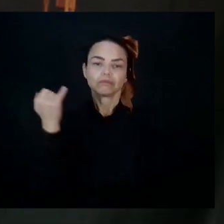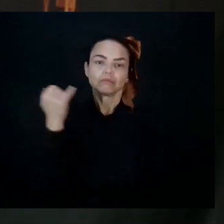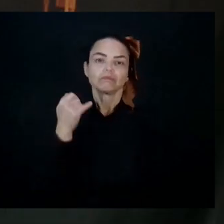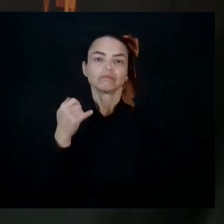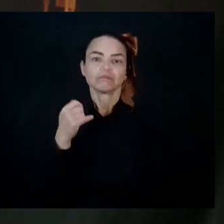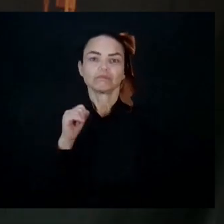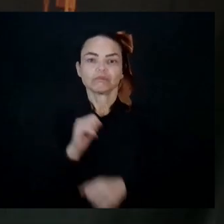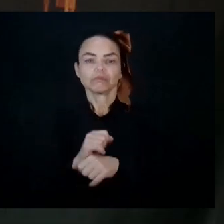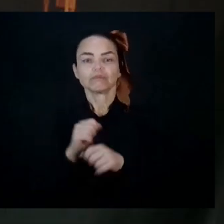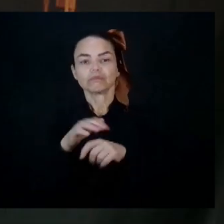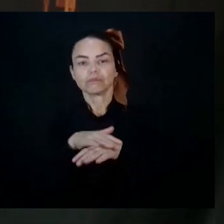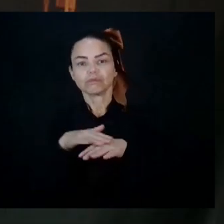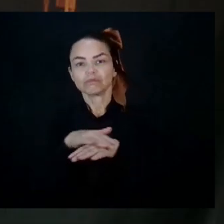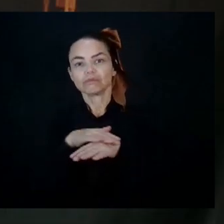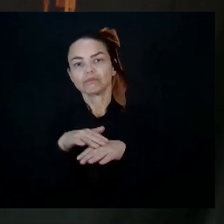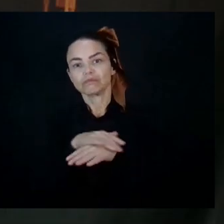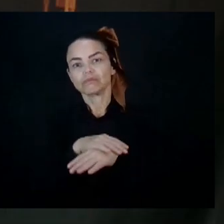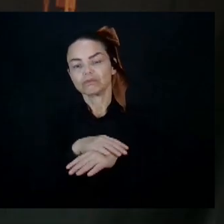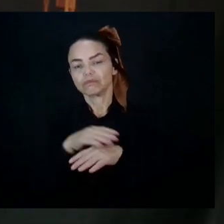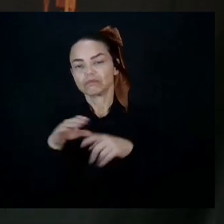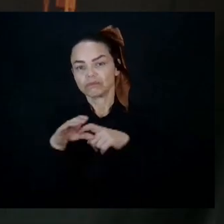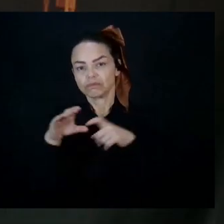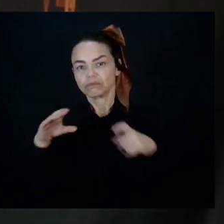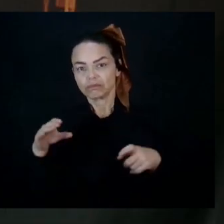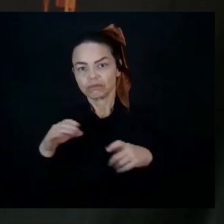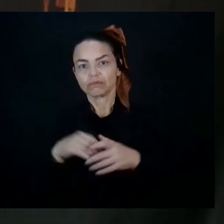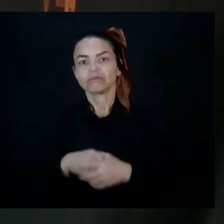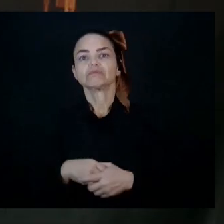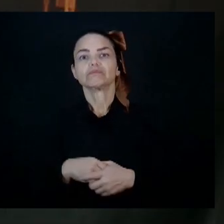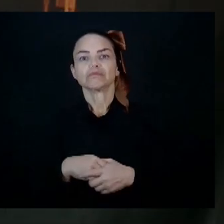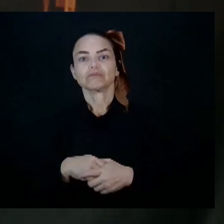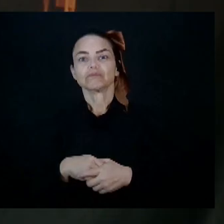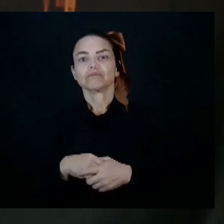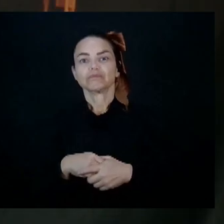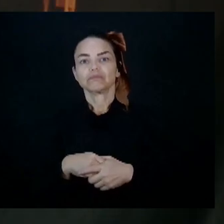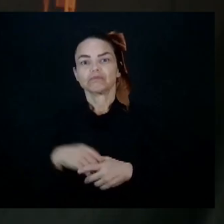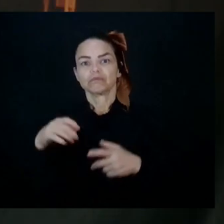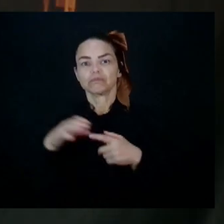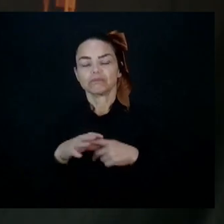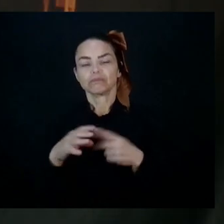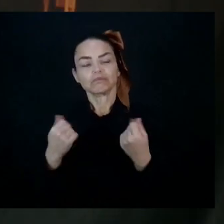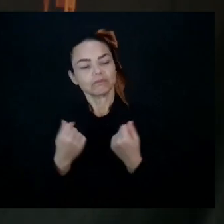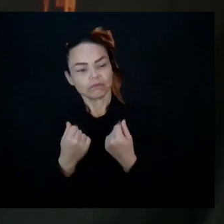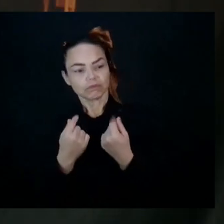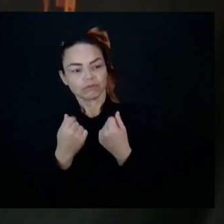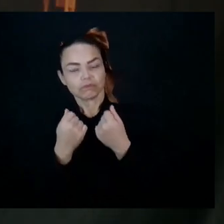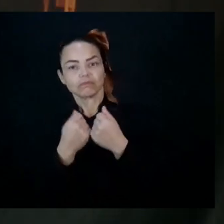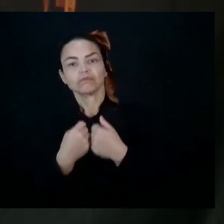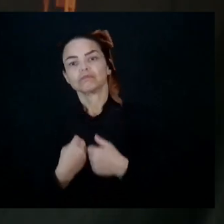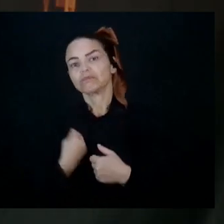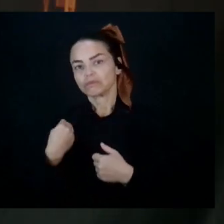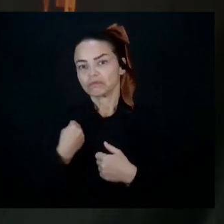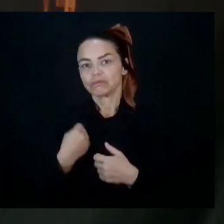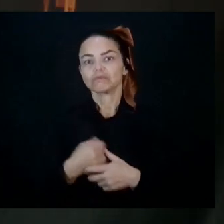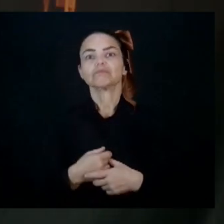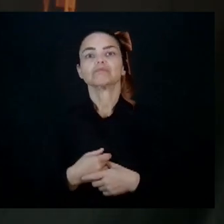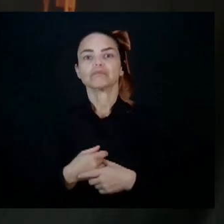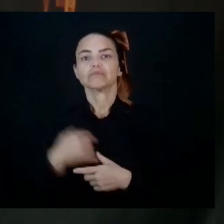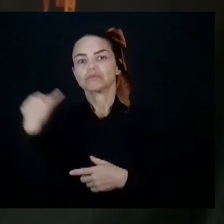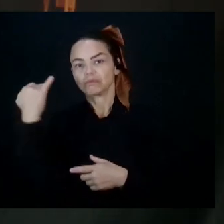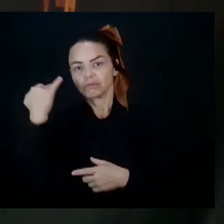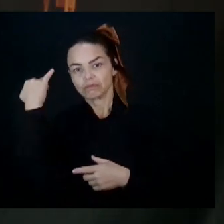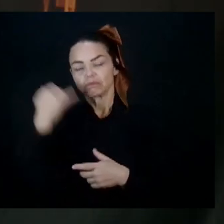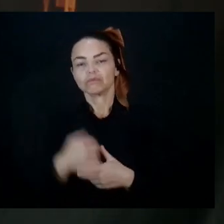falar sobre autonomia, né? Autonomia física, autonomia financeira, autonomia da vida mesmo. A importância da gente